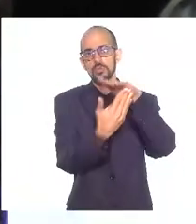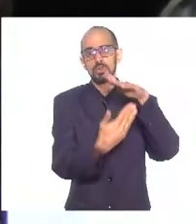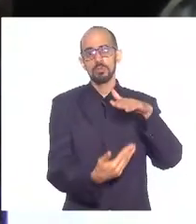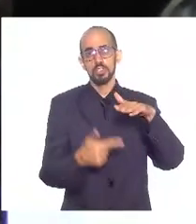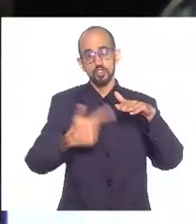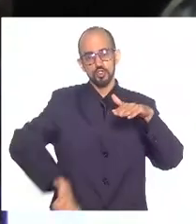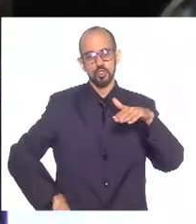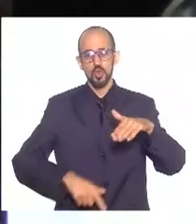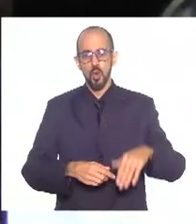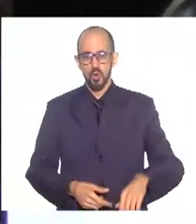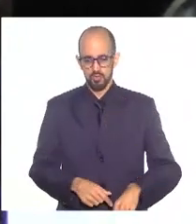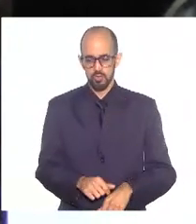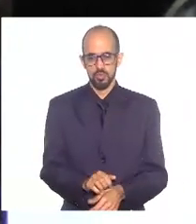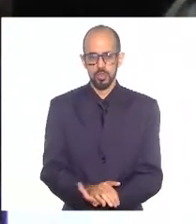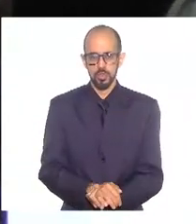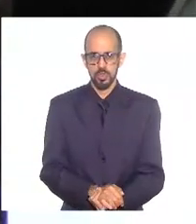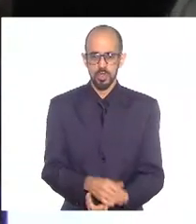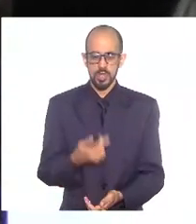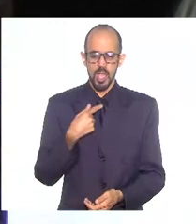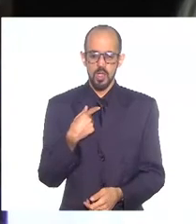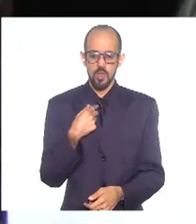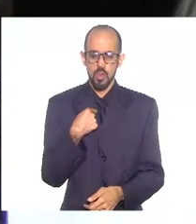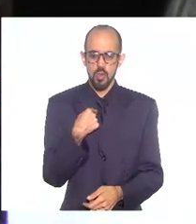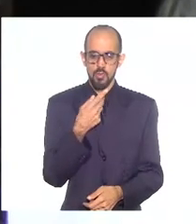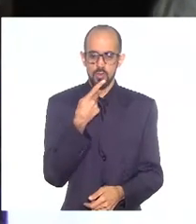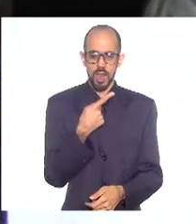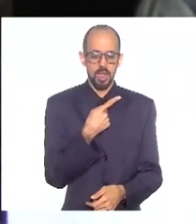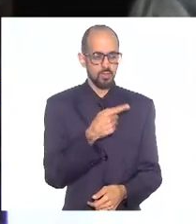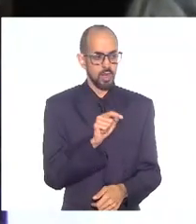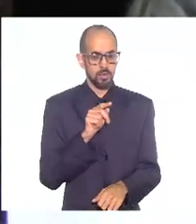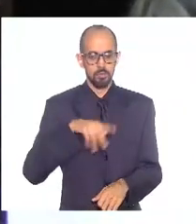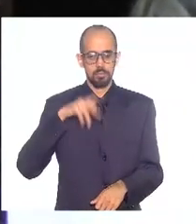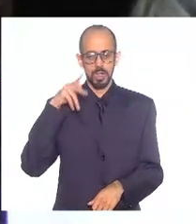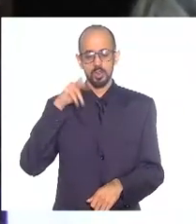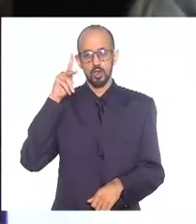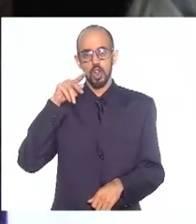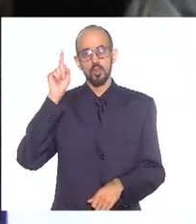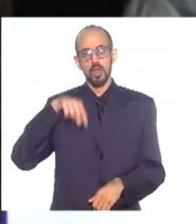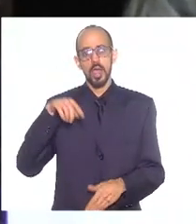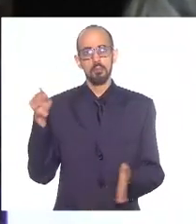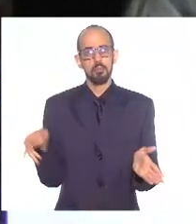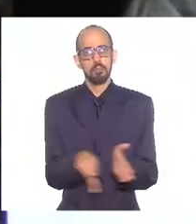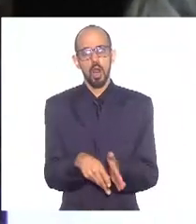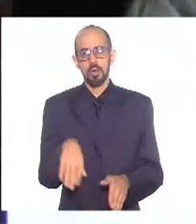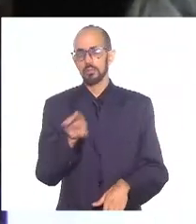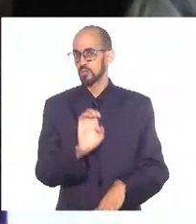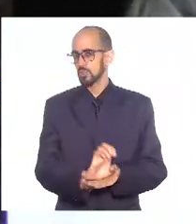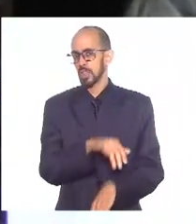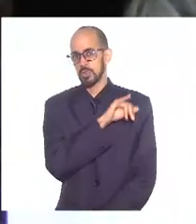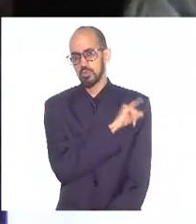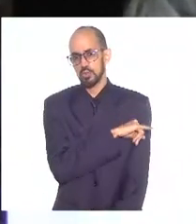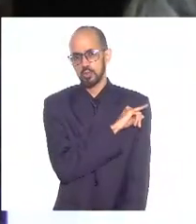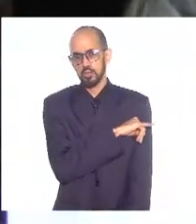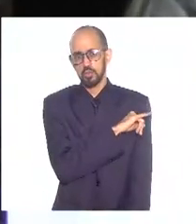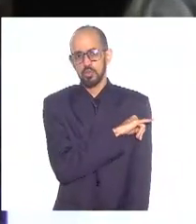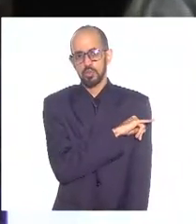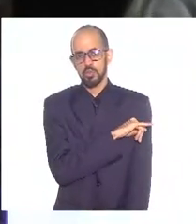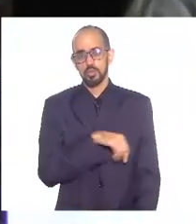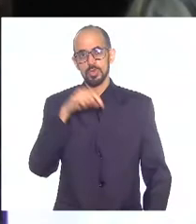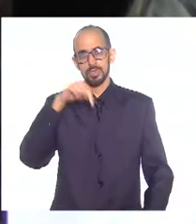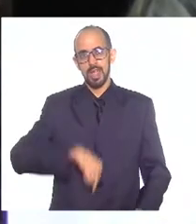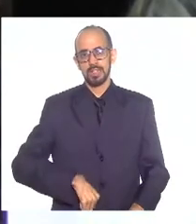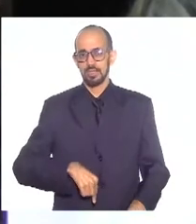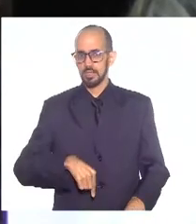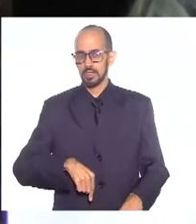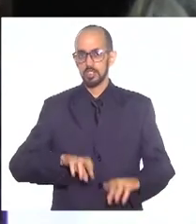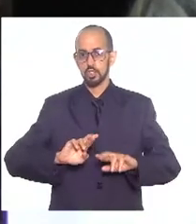Então, eu dizia, presidente Pedro Parente, o petróleo está no Estado do Rio de Janeiro. petróleo está aqui. Diferentemente de uma